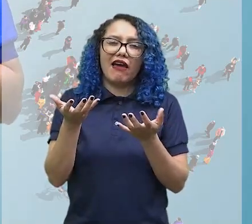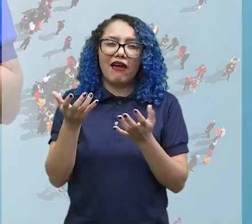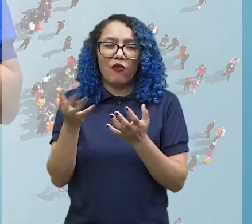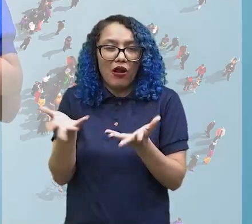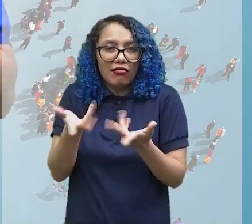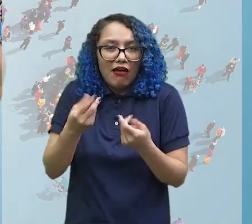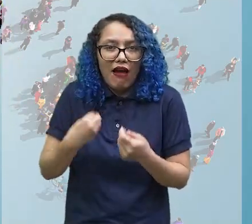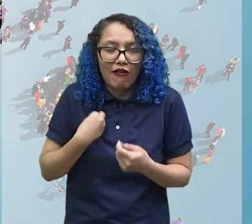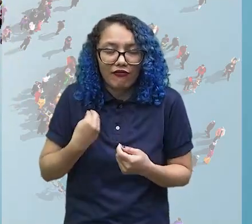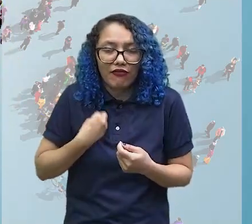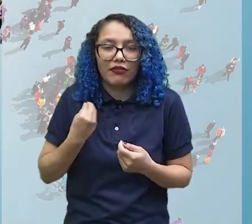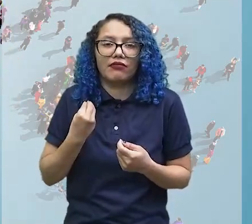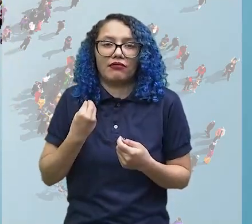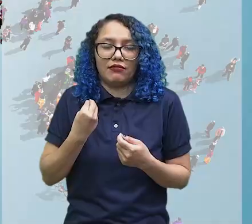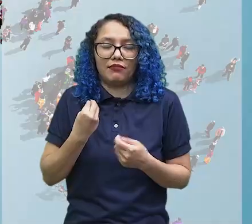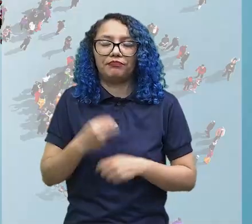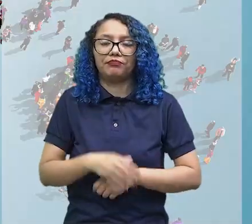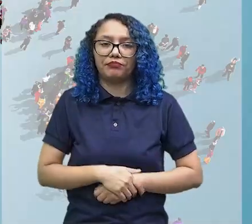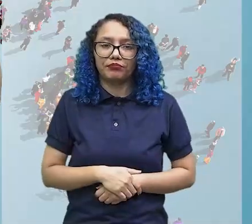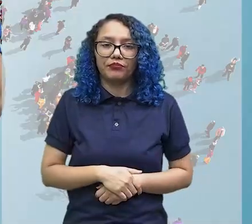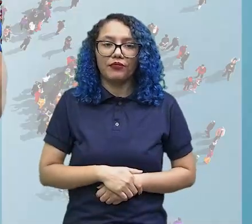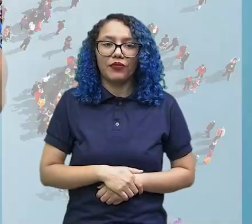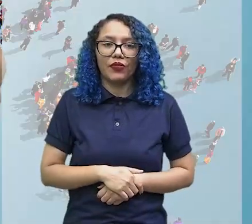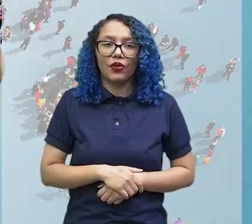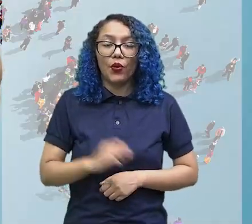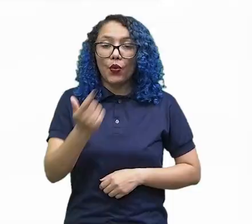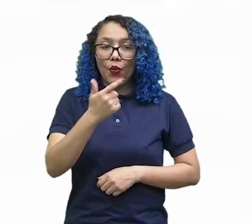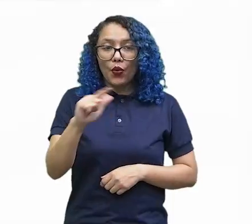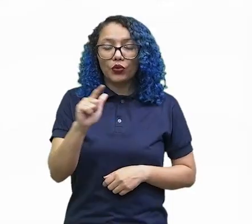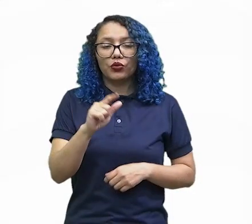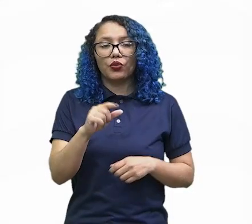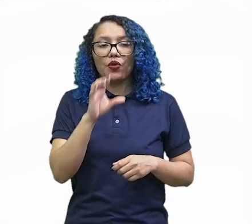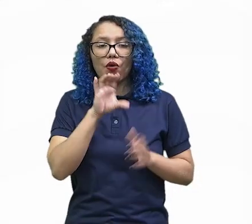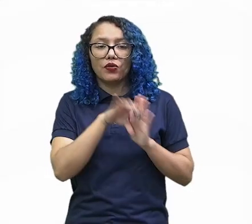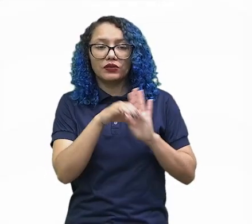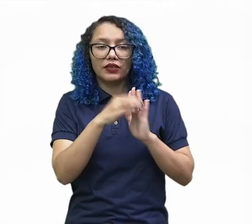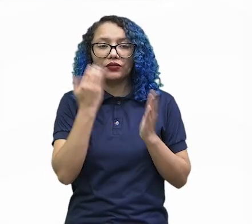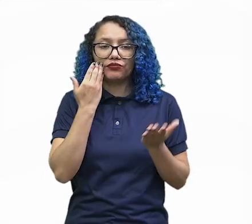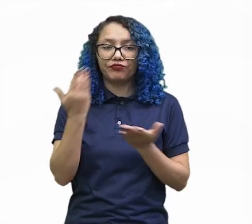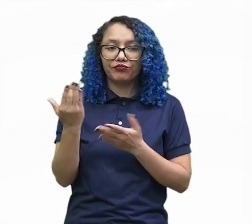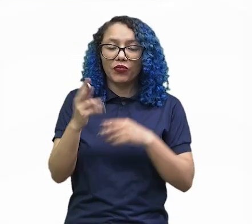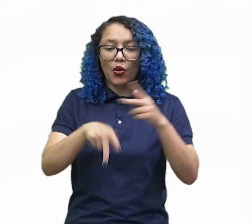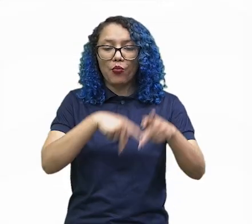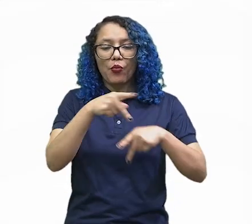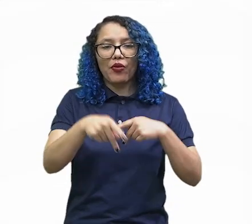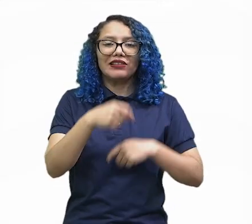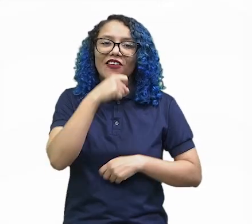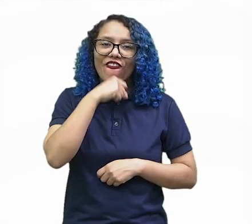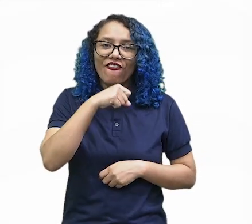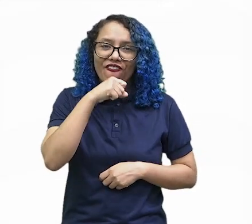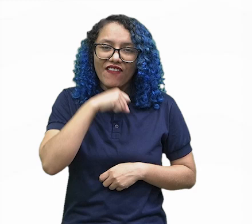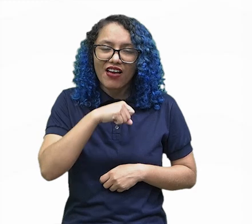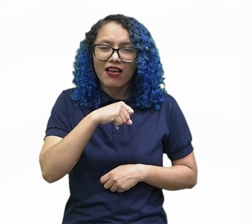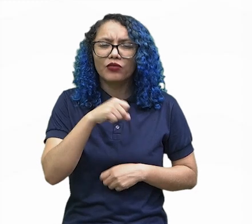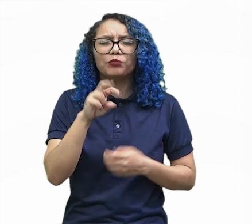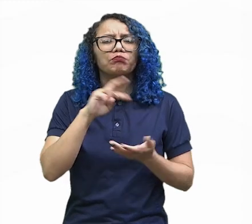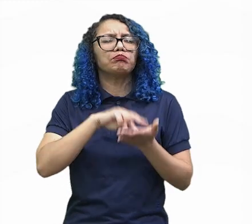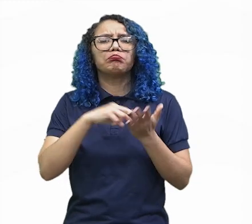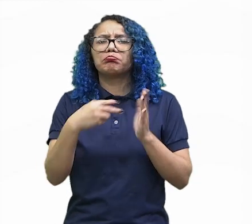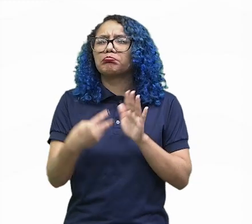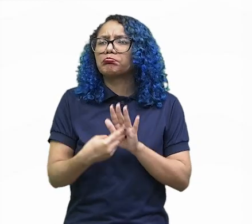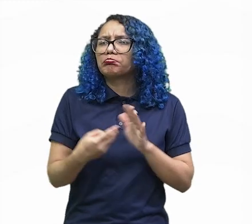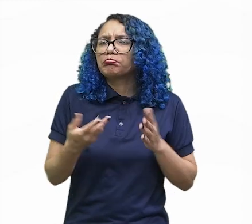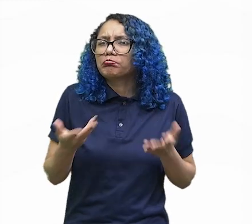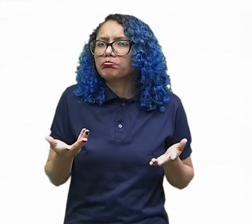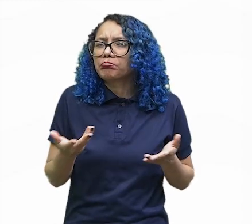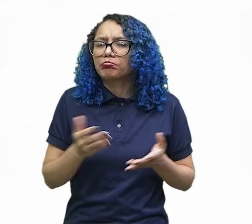vida, tá? Um outro conceito populacional vai ser o envelhecimento populacional, gente, que diz respeito